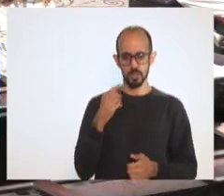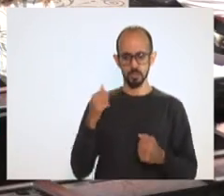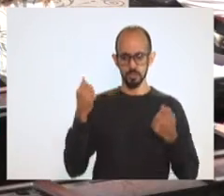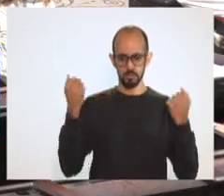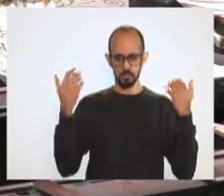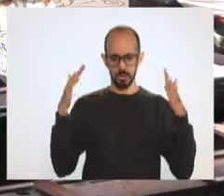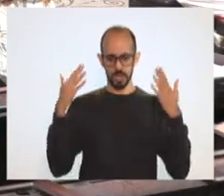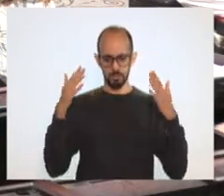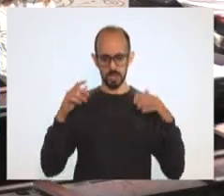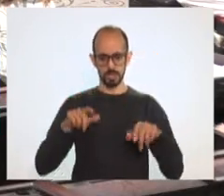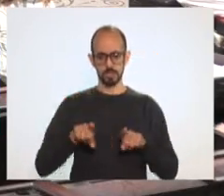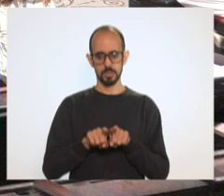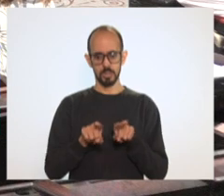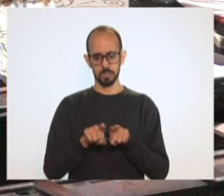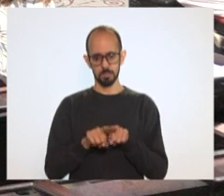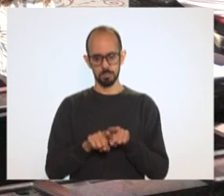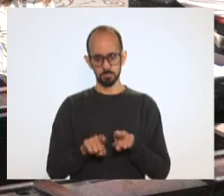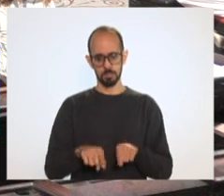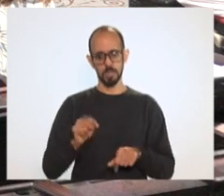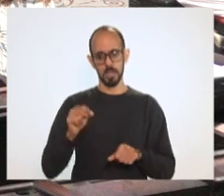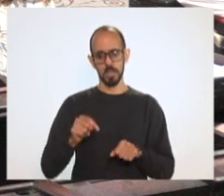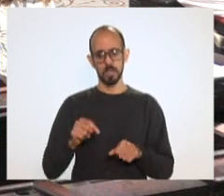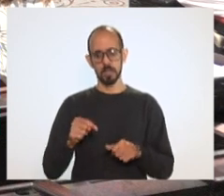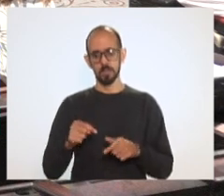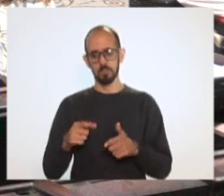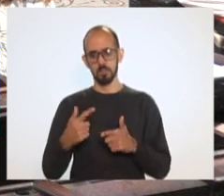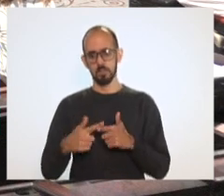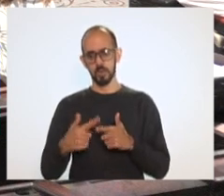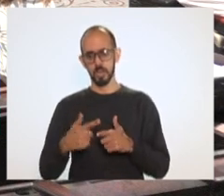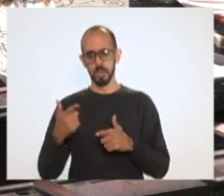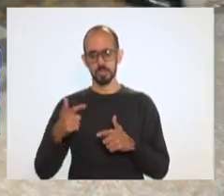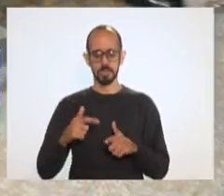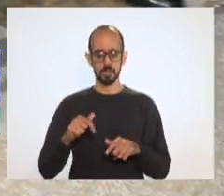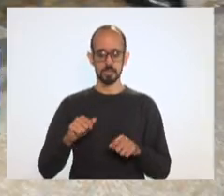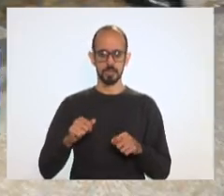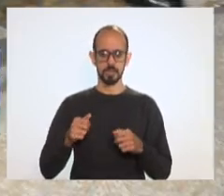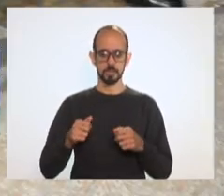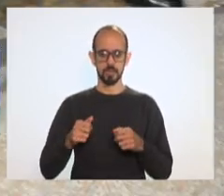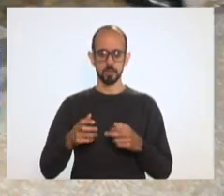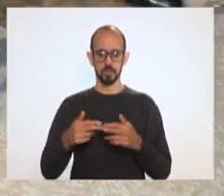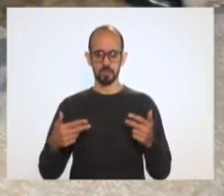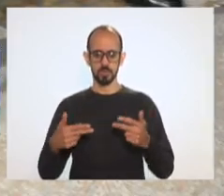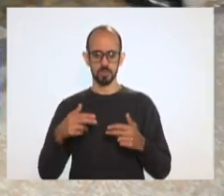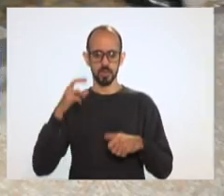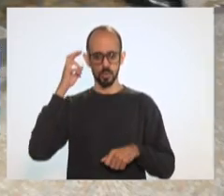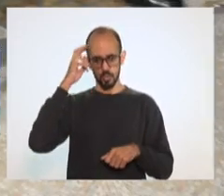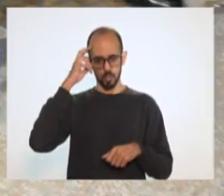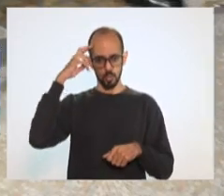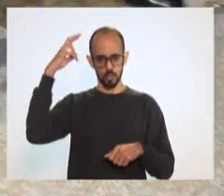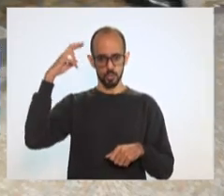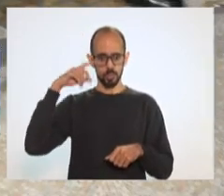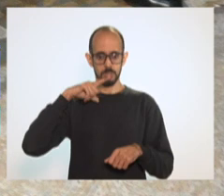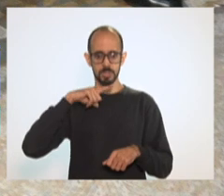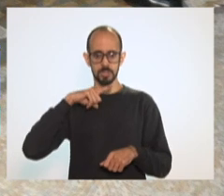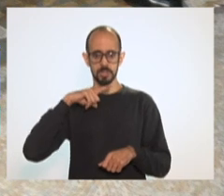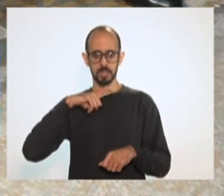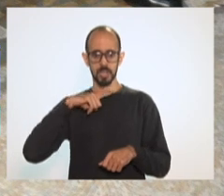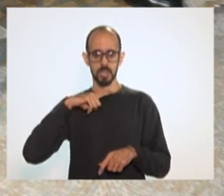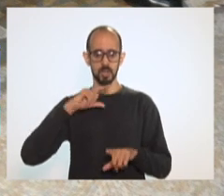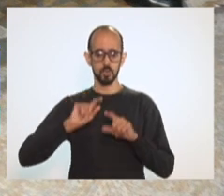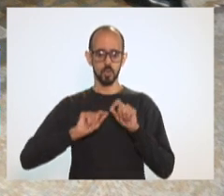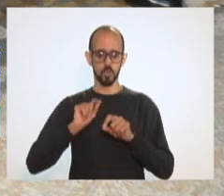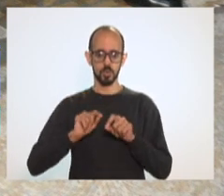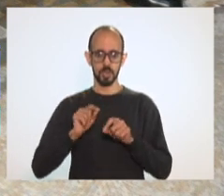Paulo sempre atento nas questões culturais assim como deputado Elemar também e existe uma questão semântica na lei de